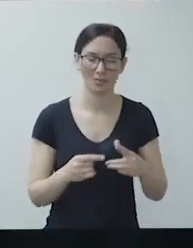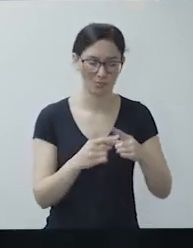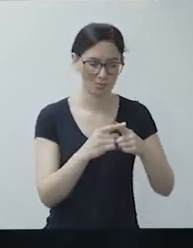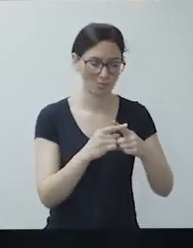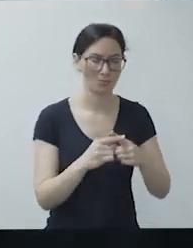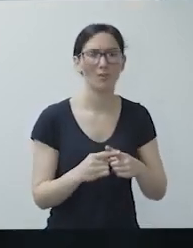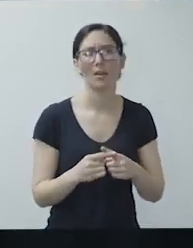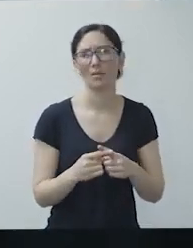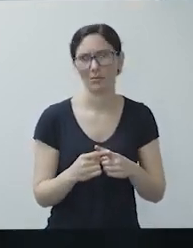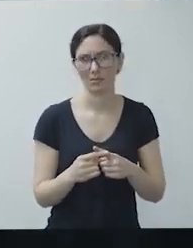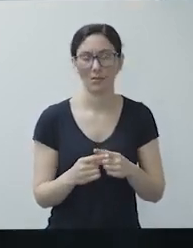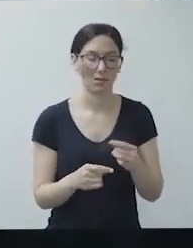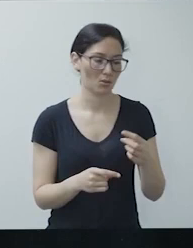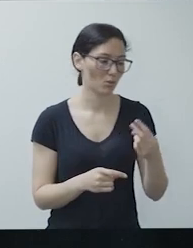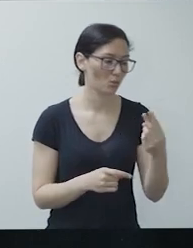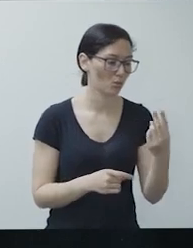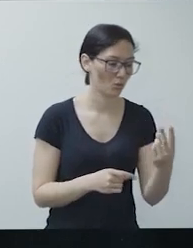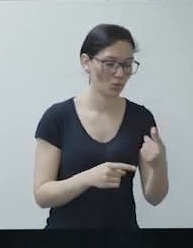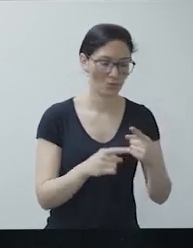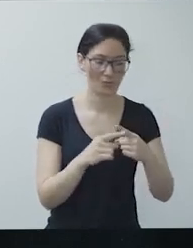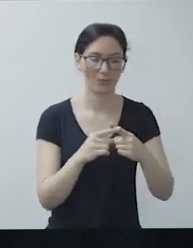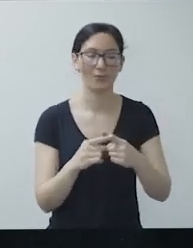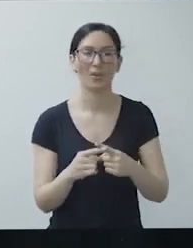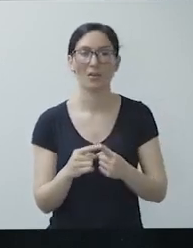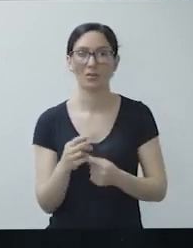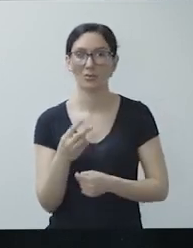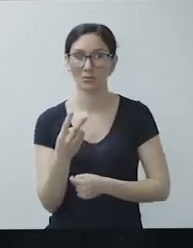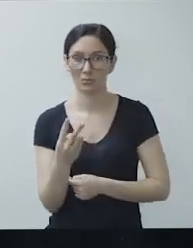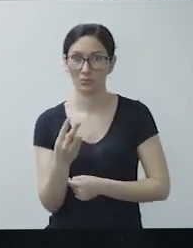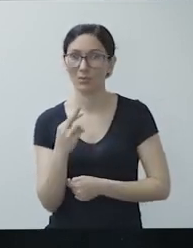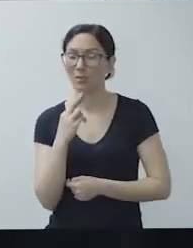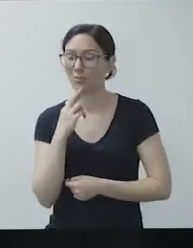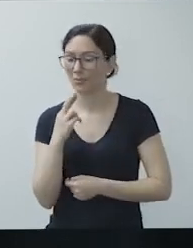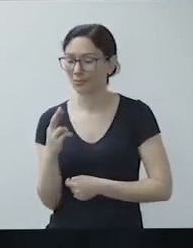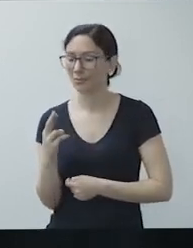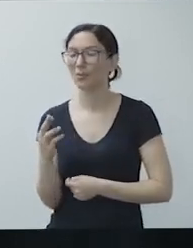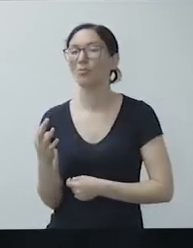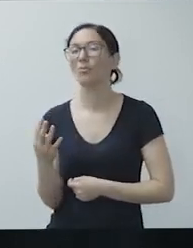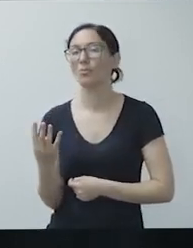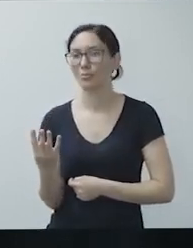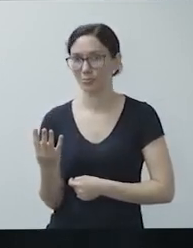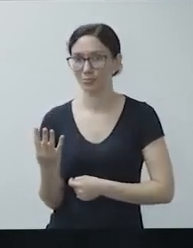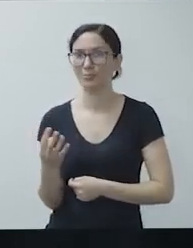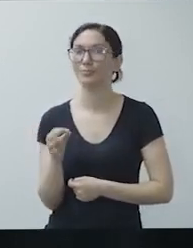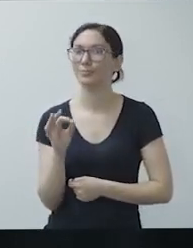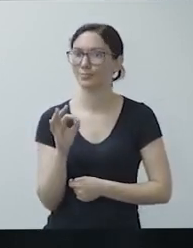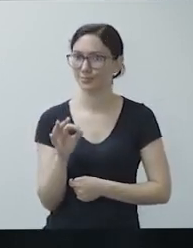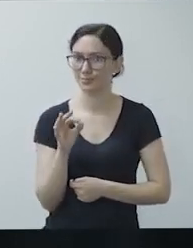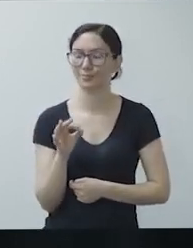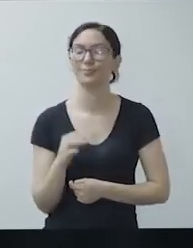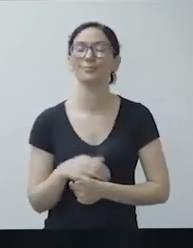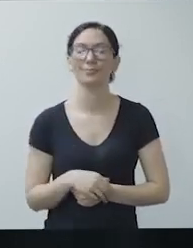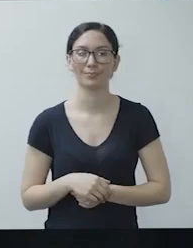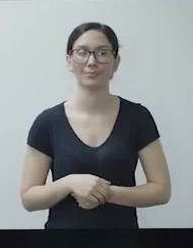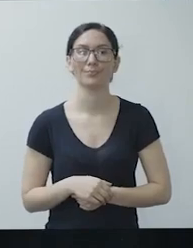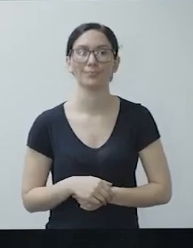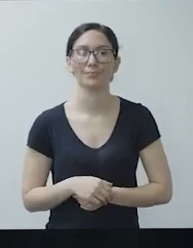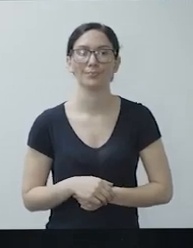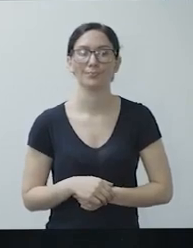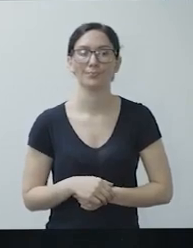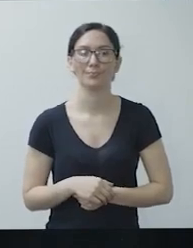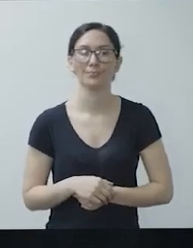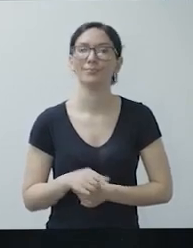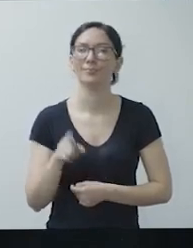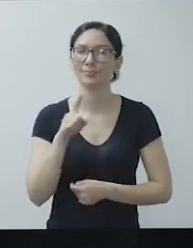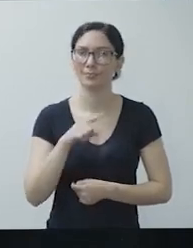multiplico 2 vezes 2, o meu total vai ser 4. Certo? Ah, legal. Tenho